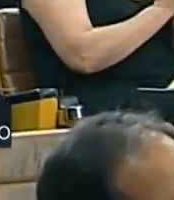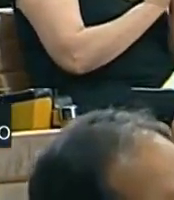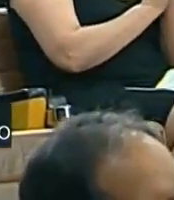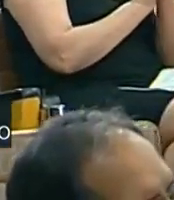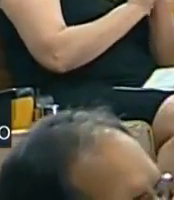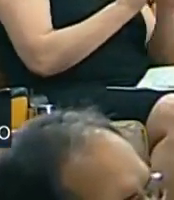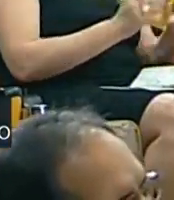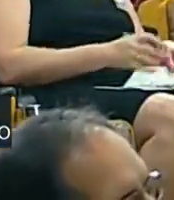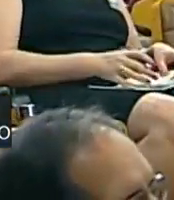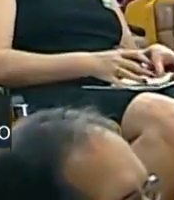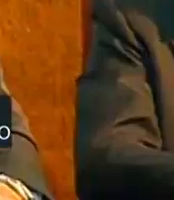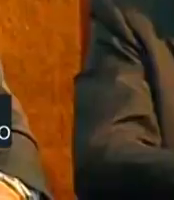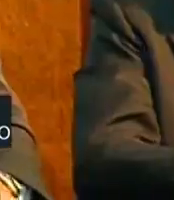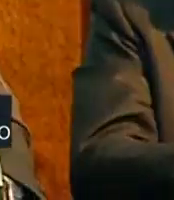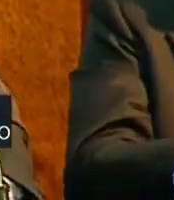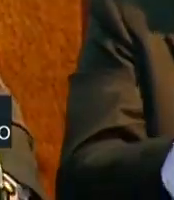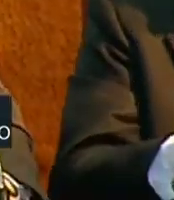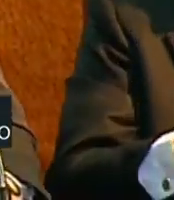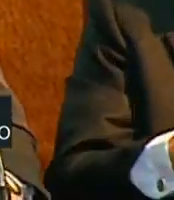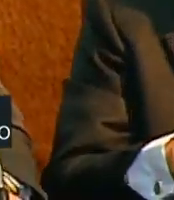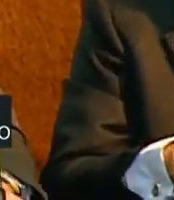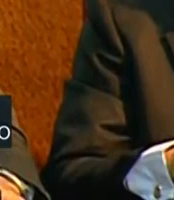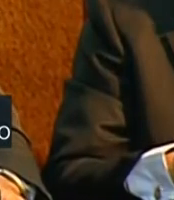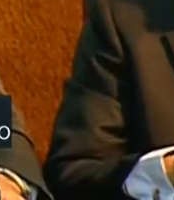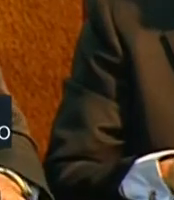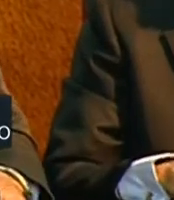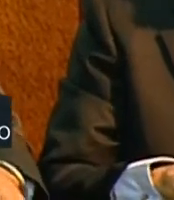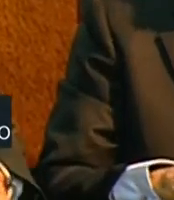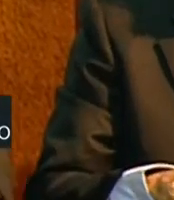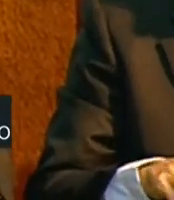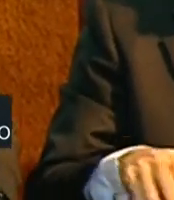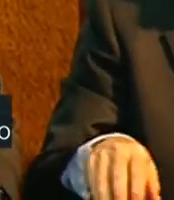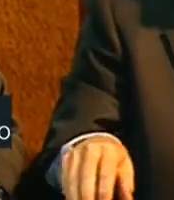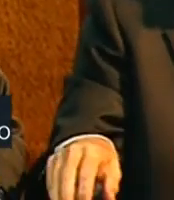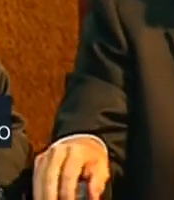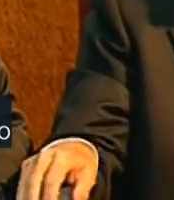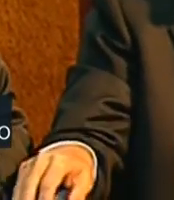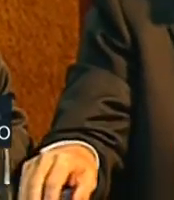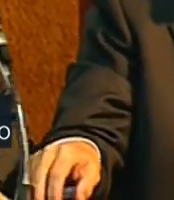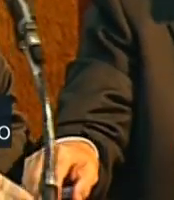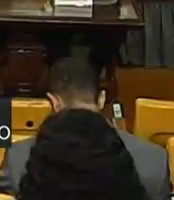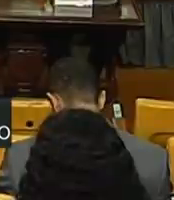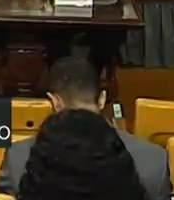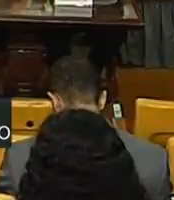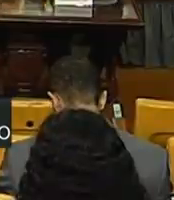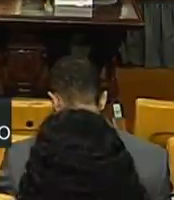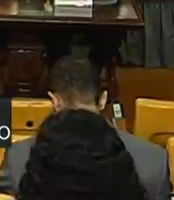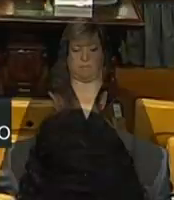obrigado passo a palavra ao Dr José Luiz Lins presidente da